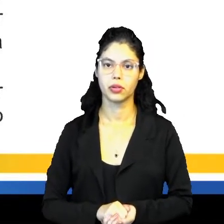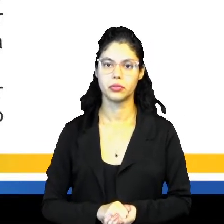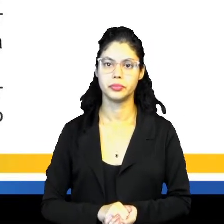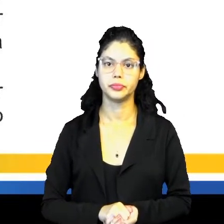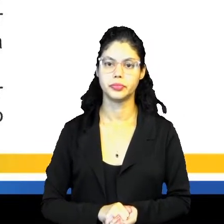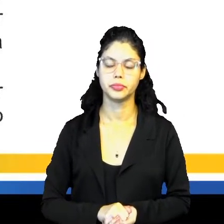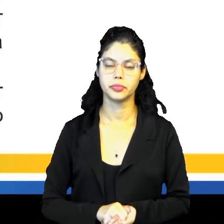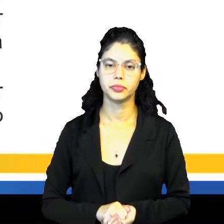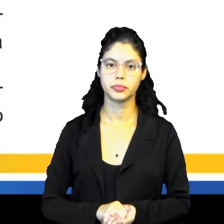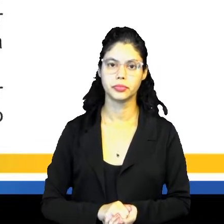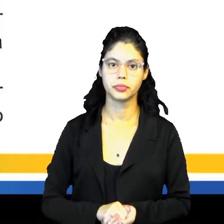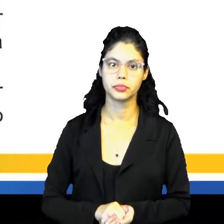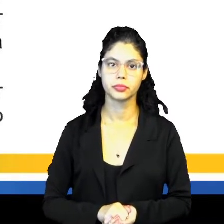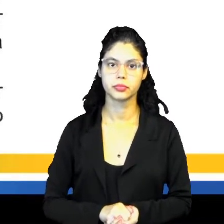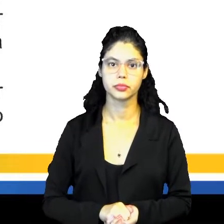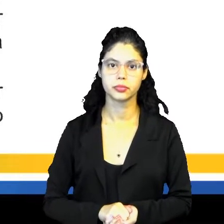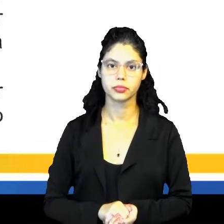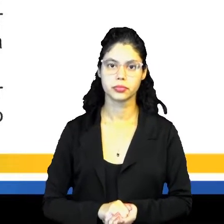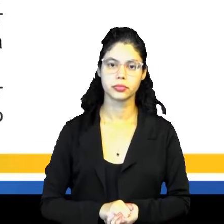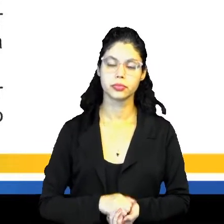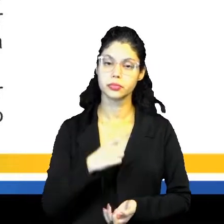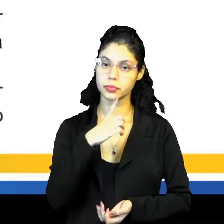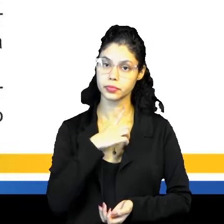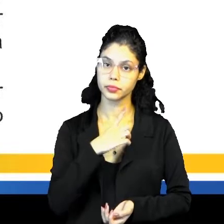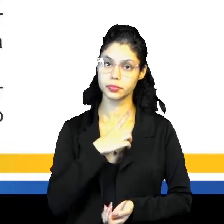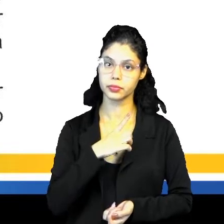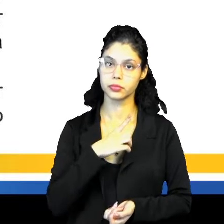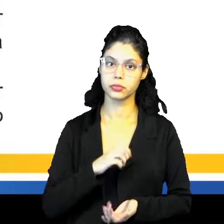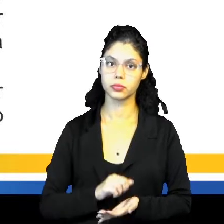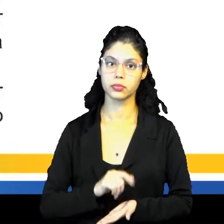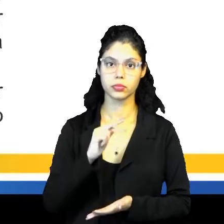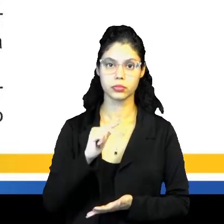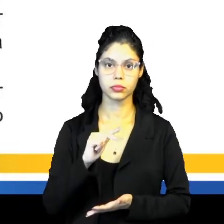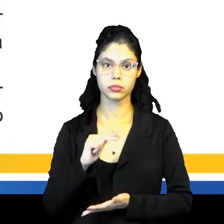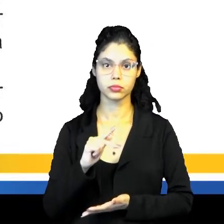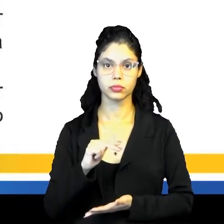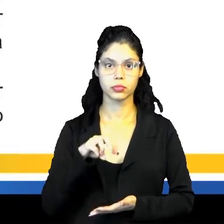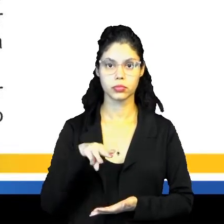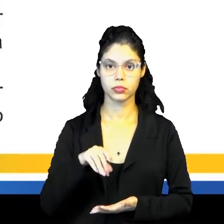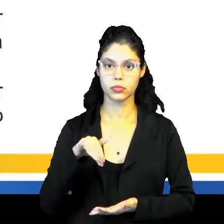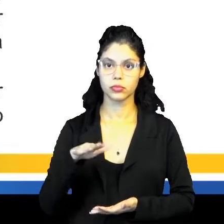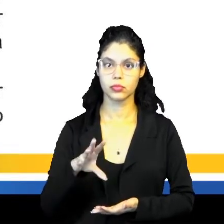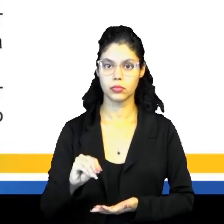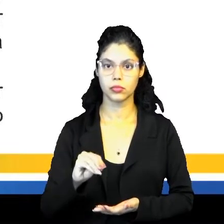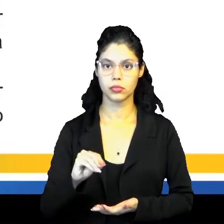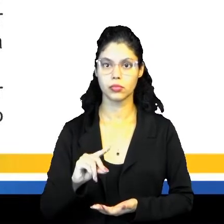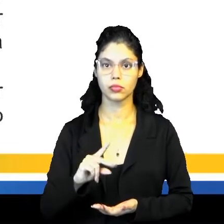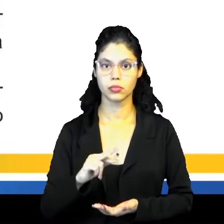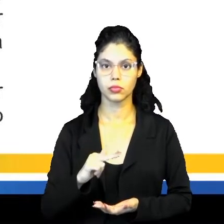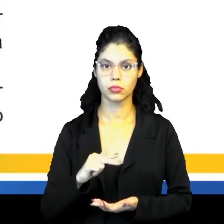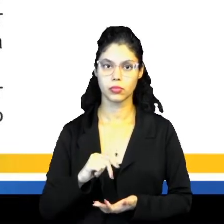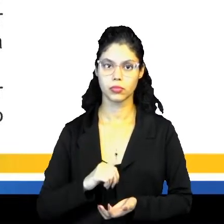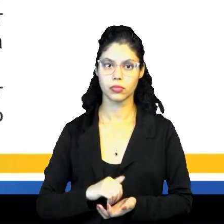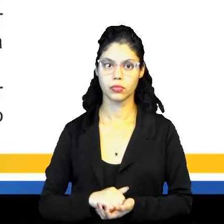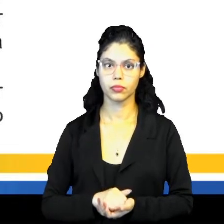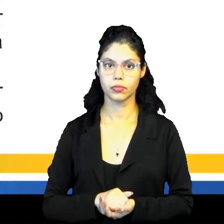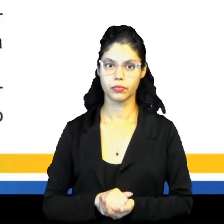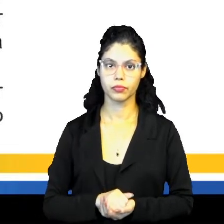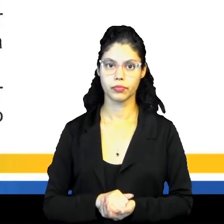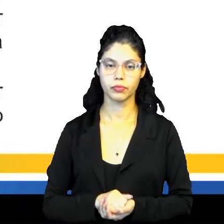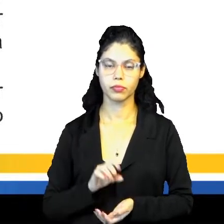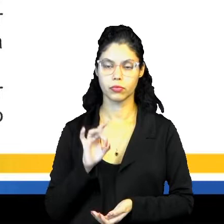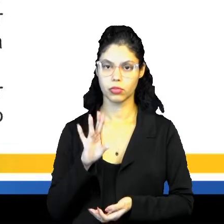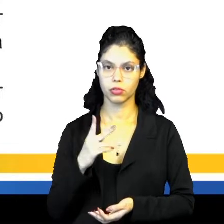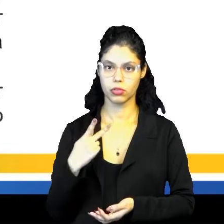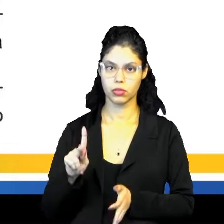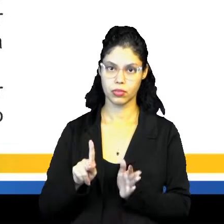um matrimônio anterior de seu padre. Ou seja, ela tem irmãos, né, meio irmãos aí, que são de filhos só